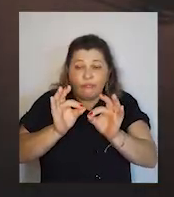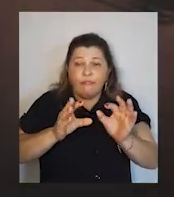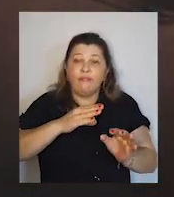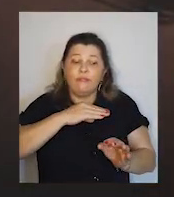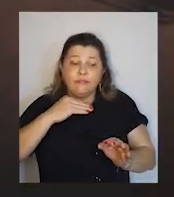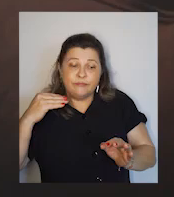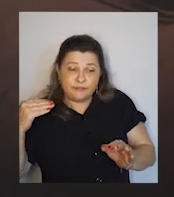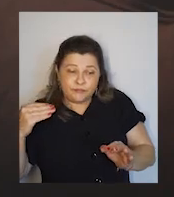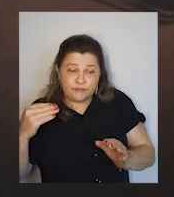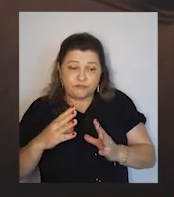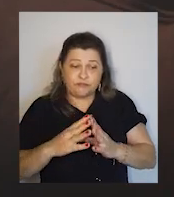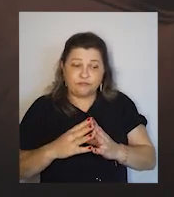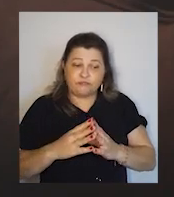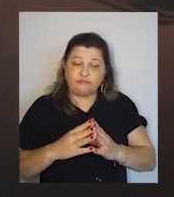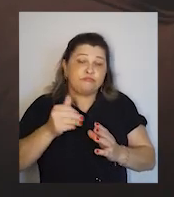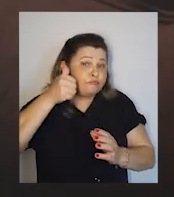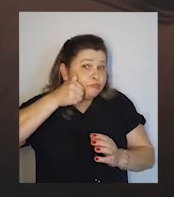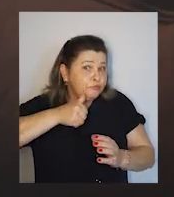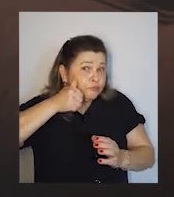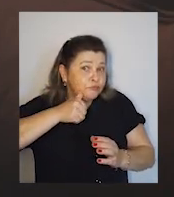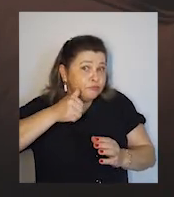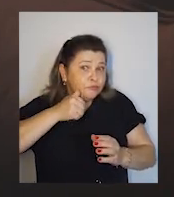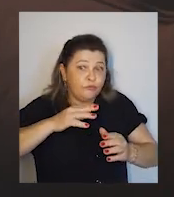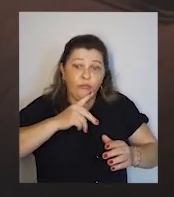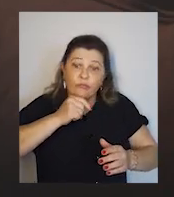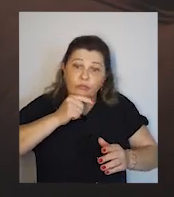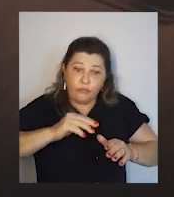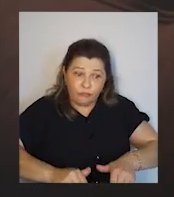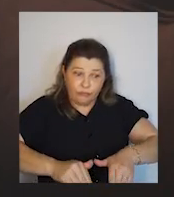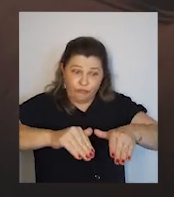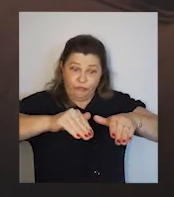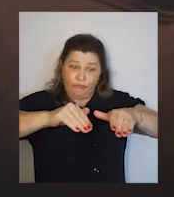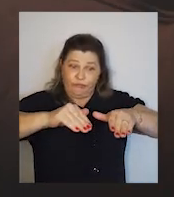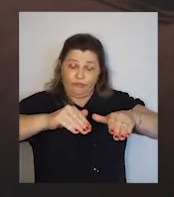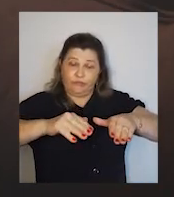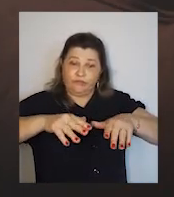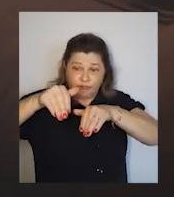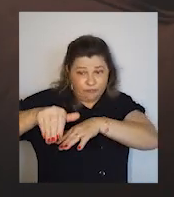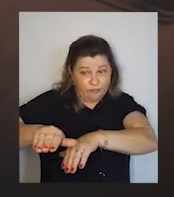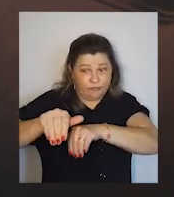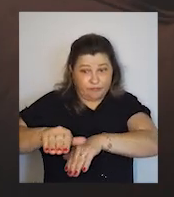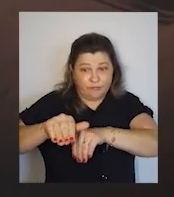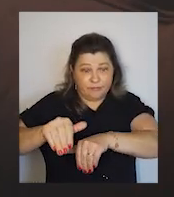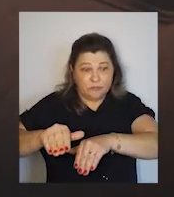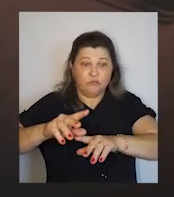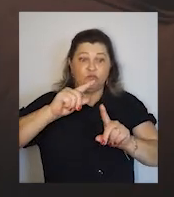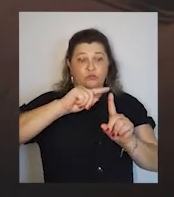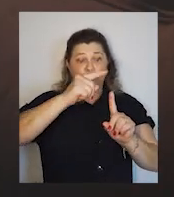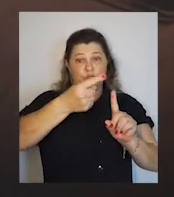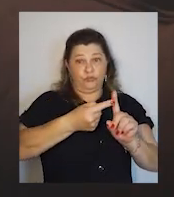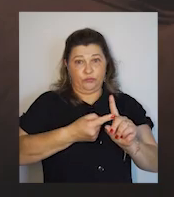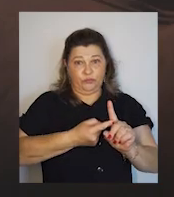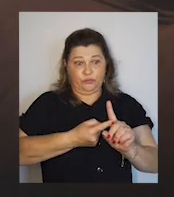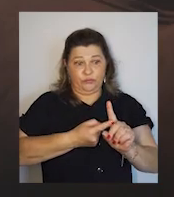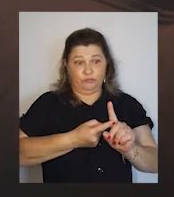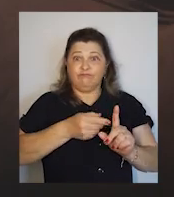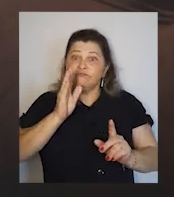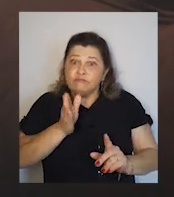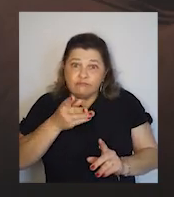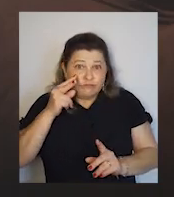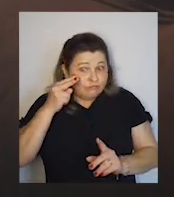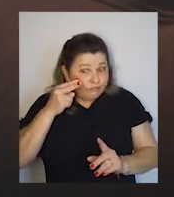E daí nessa enchente aí de setembro que deu, eu estava grávida. E daí que eu acho que ele já